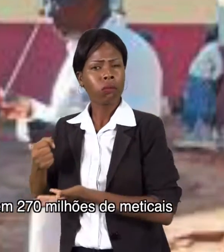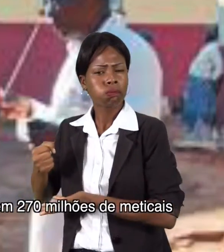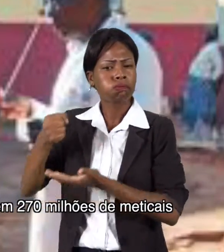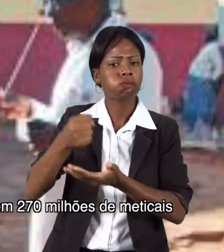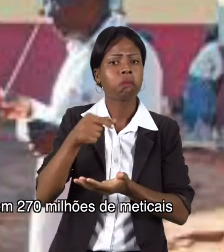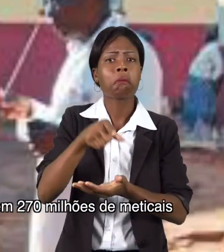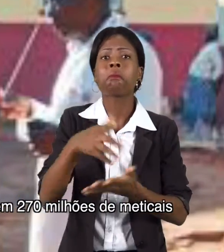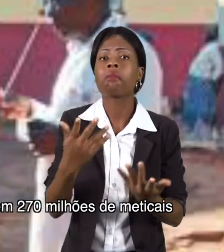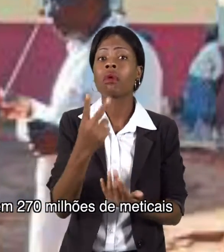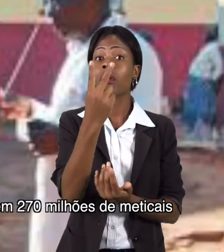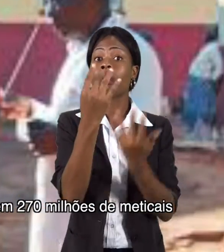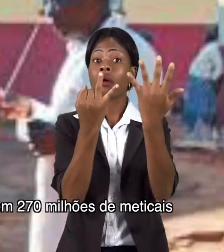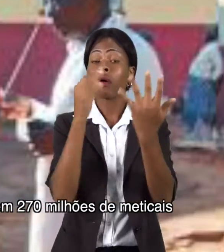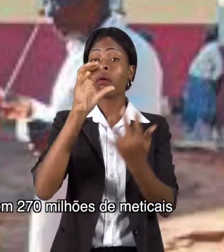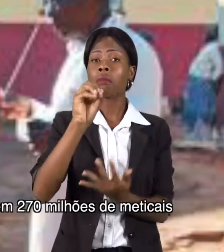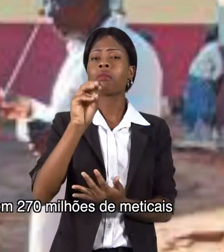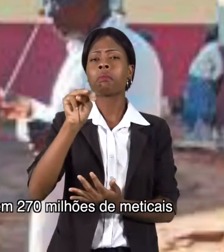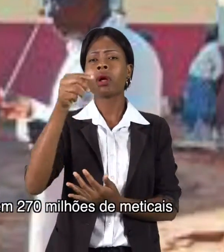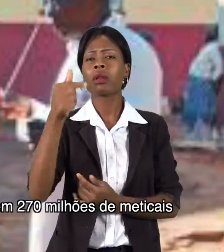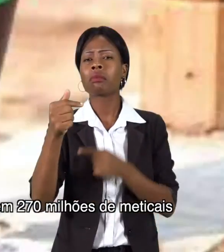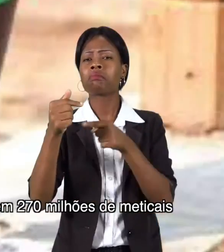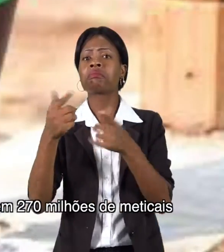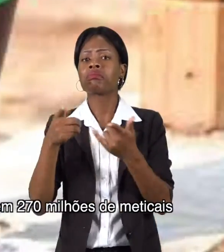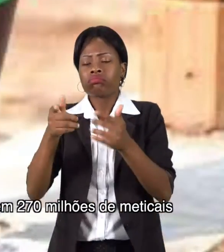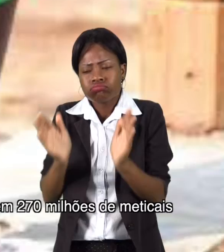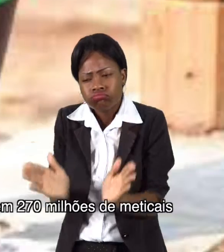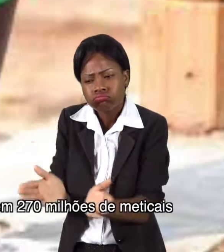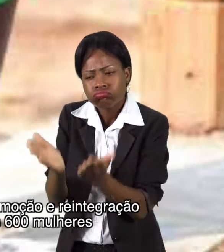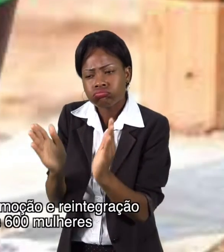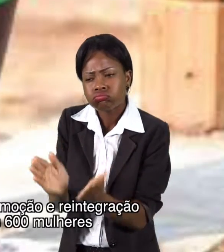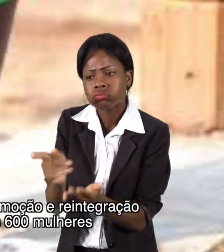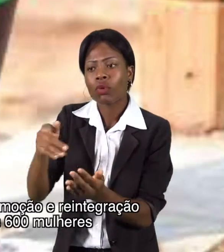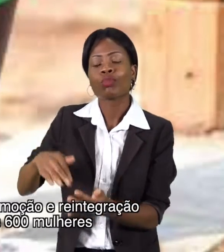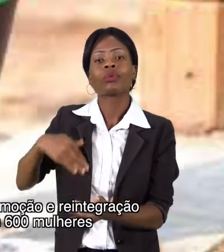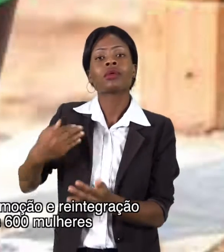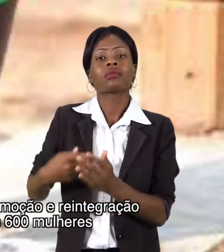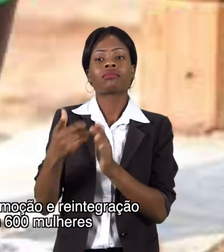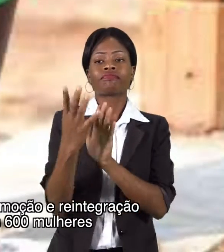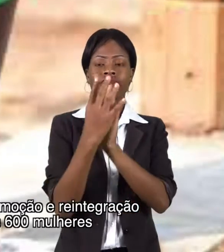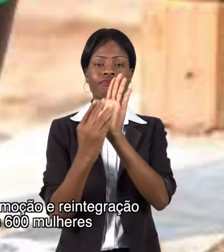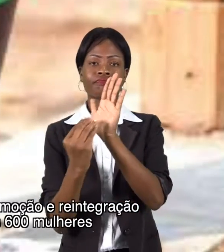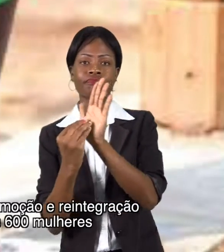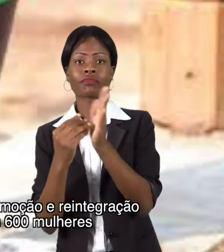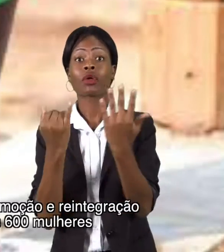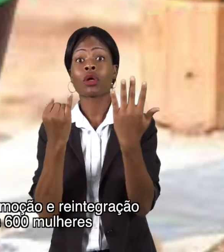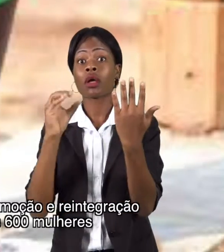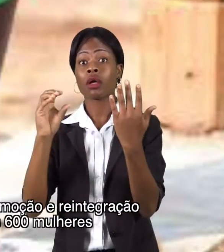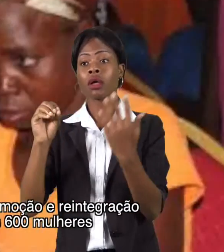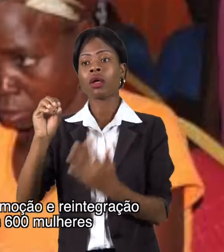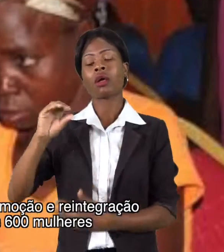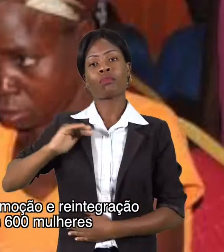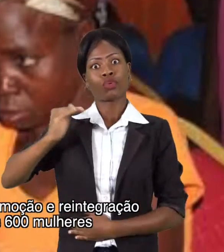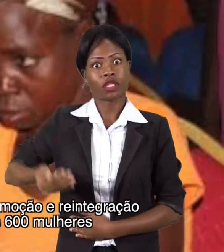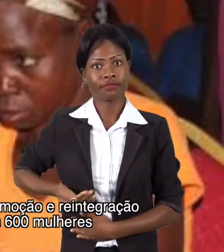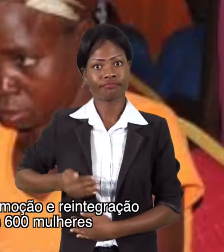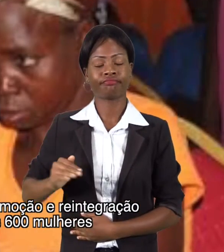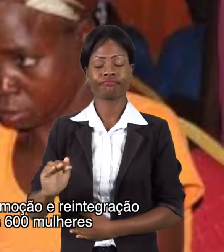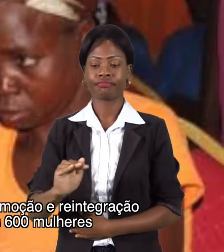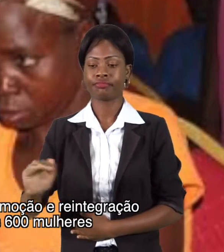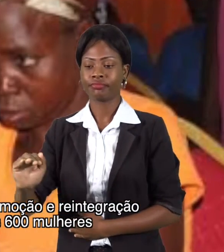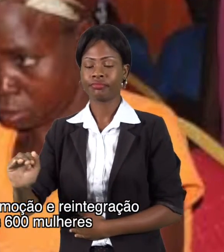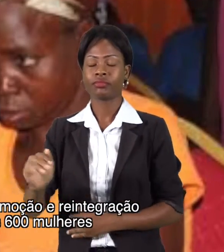projeto está orçado em 270 milhões de meticais, que prevê ainda a promoção e reintegração social de